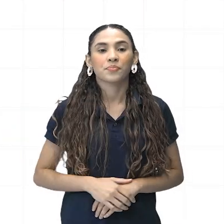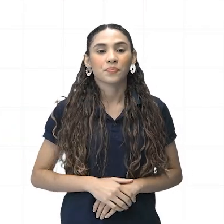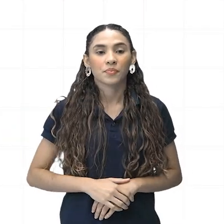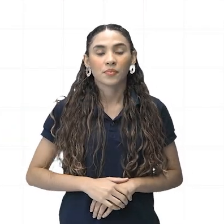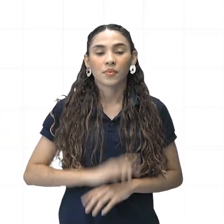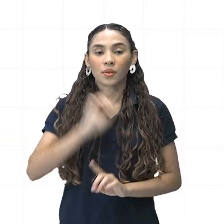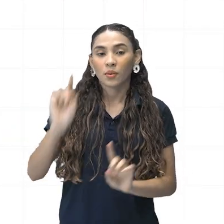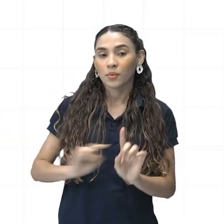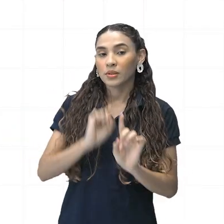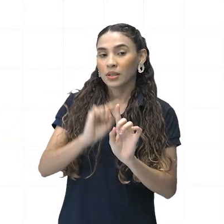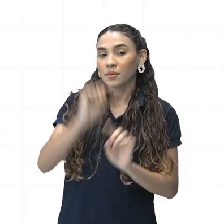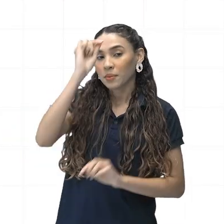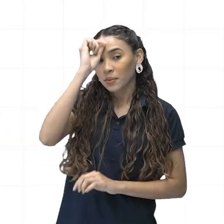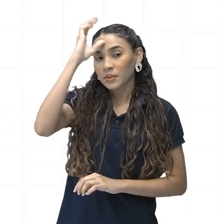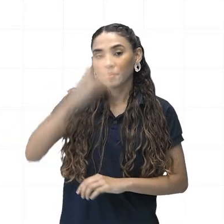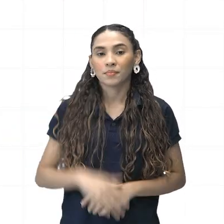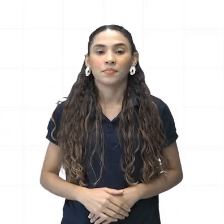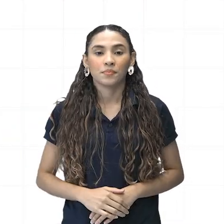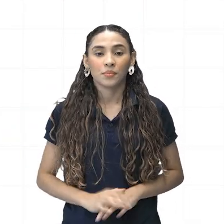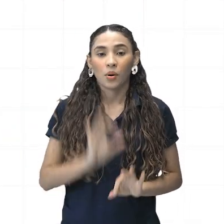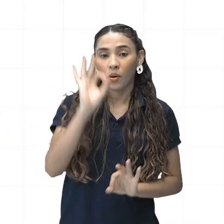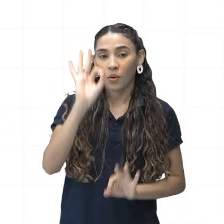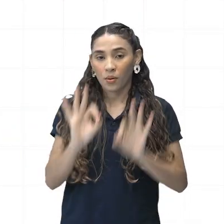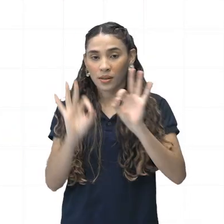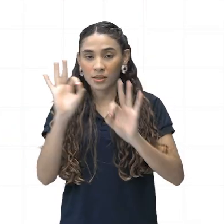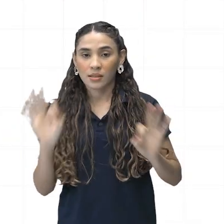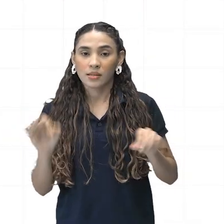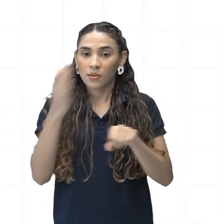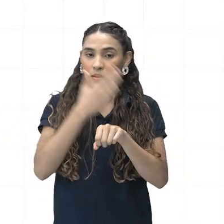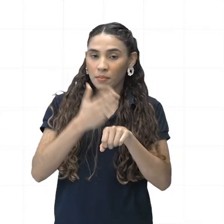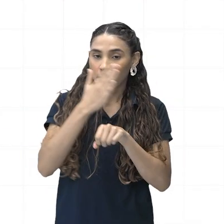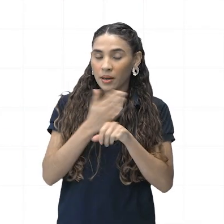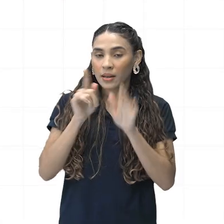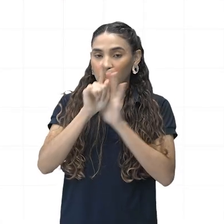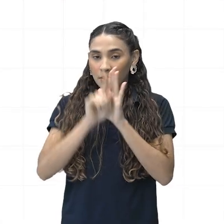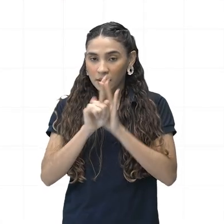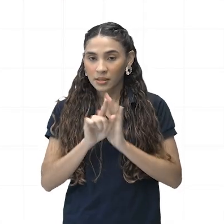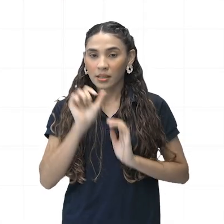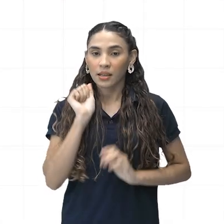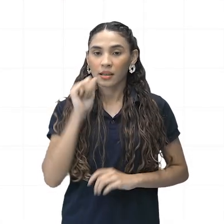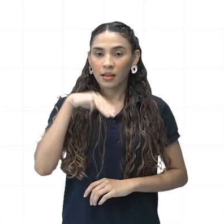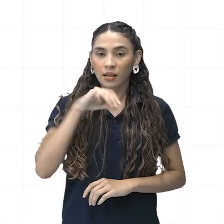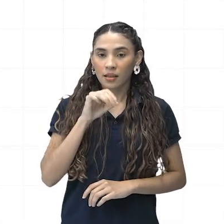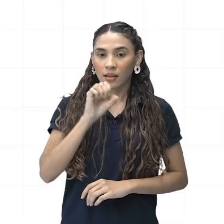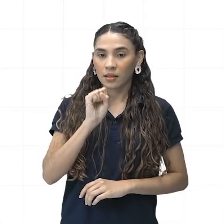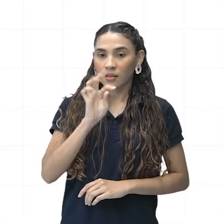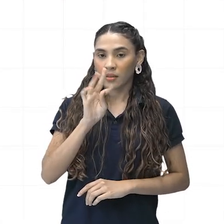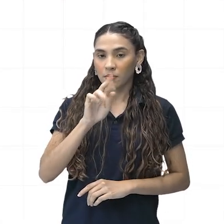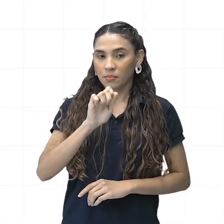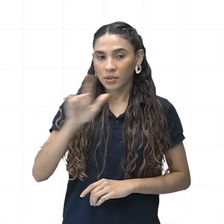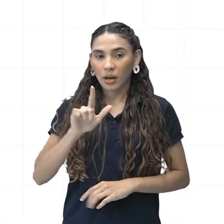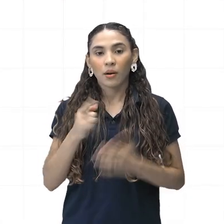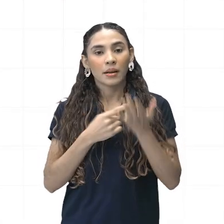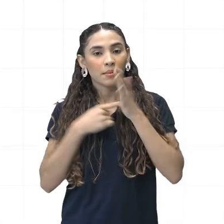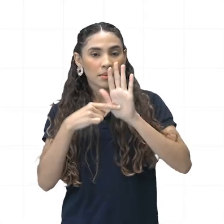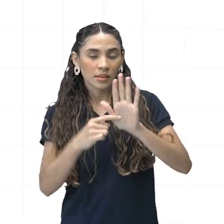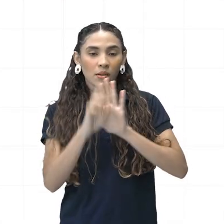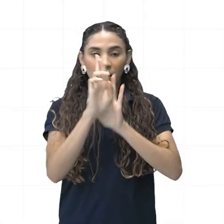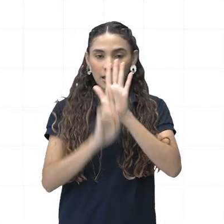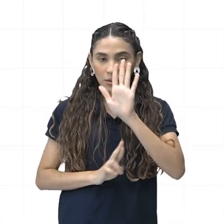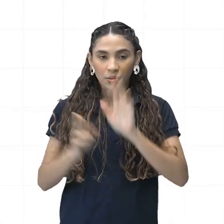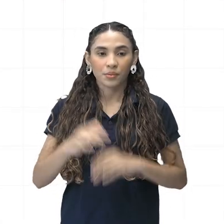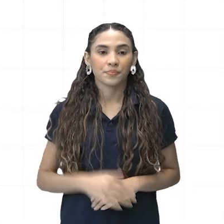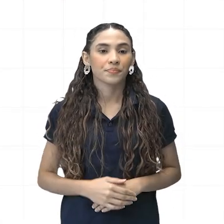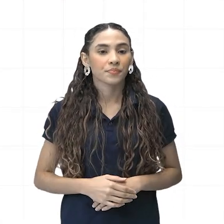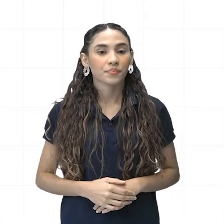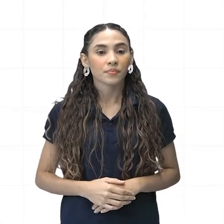75, o objeto de conhecimento, planejamento e execução de pesquisa amostral e apresentação de